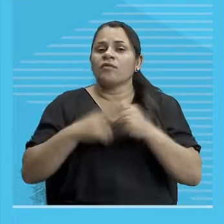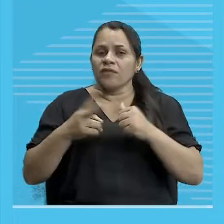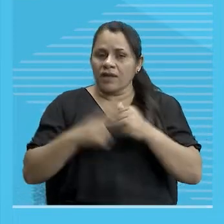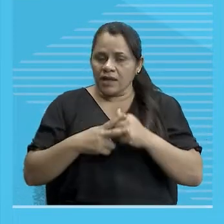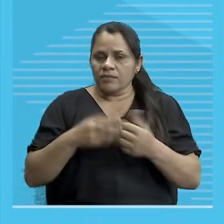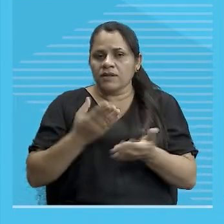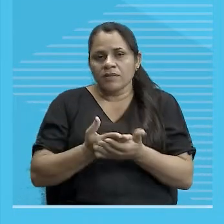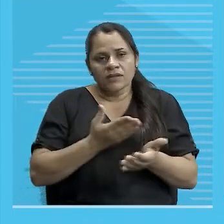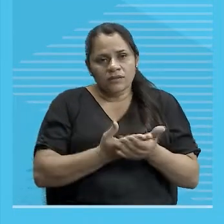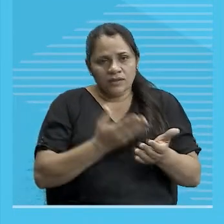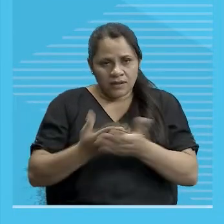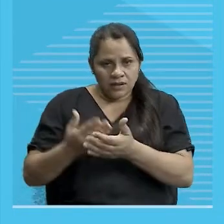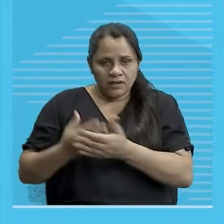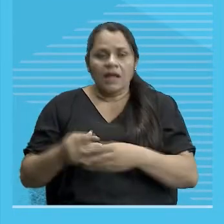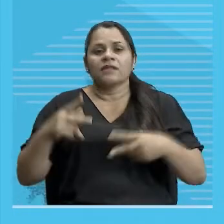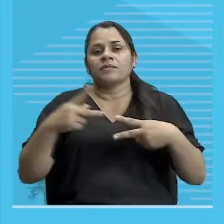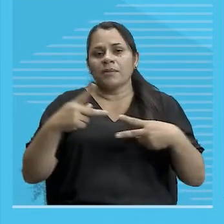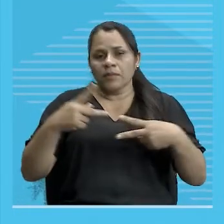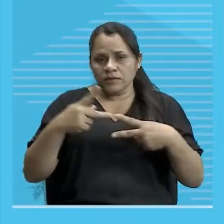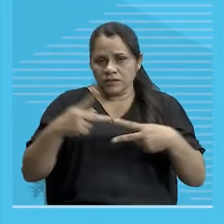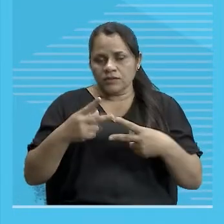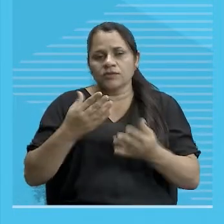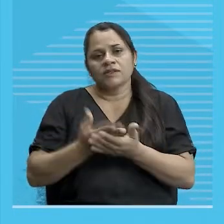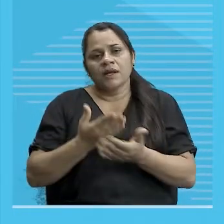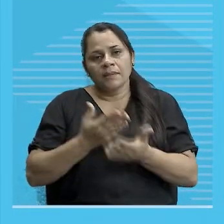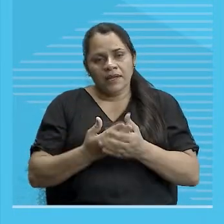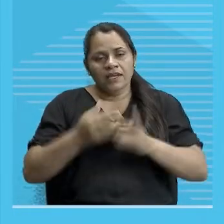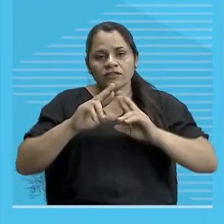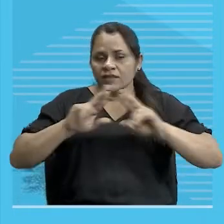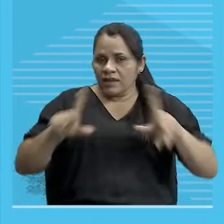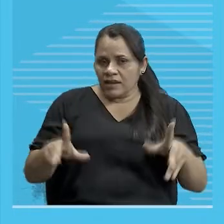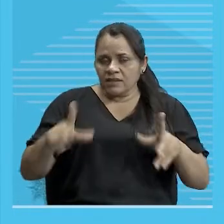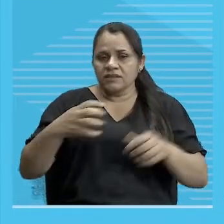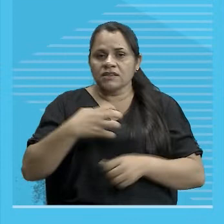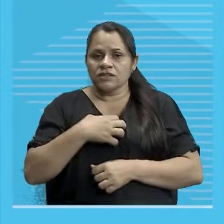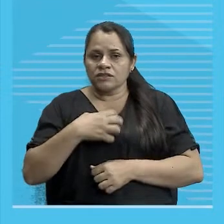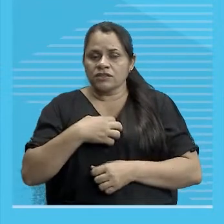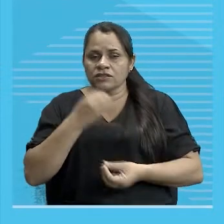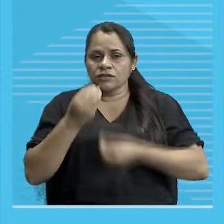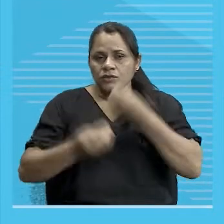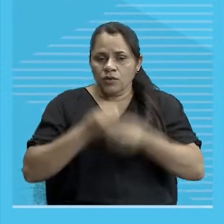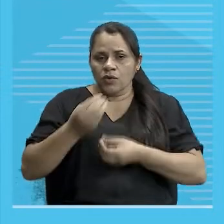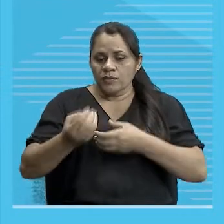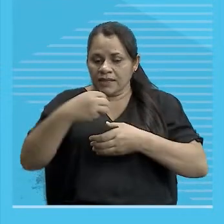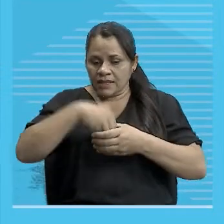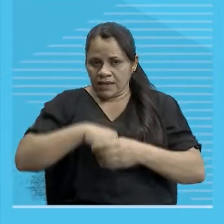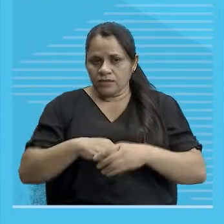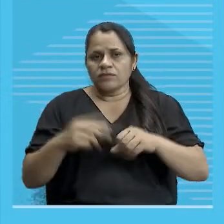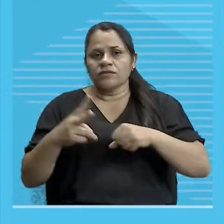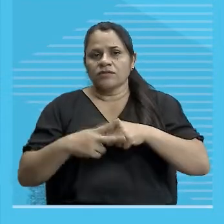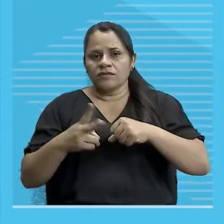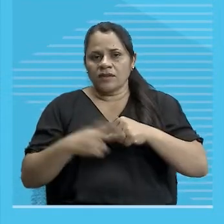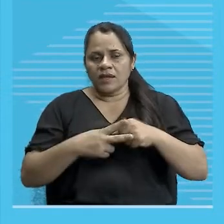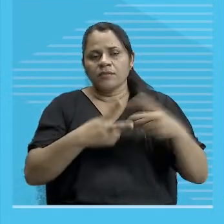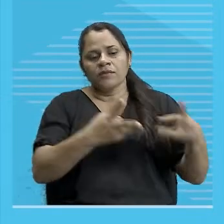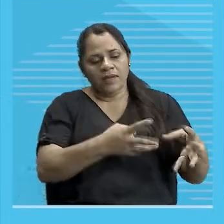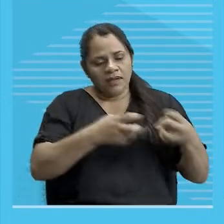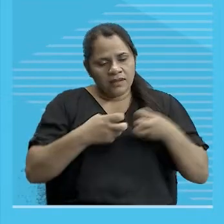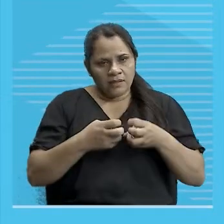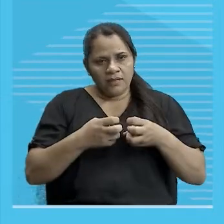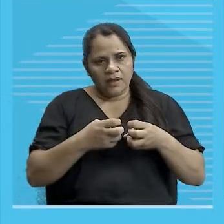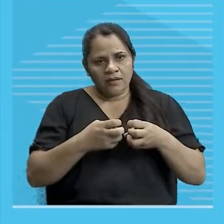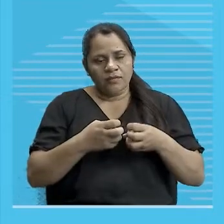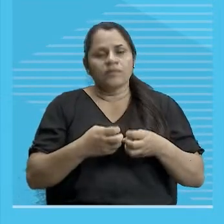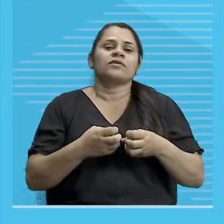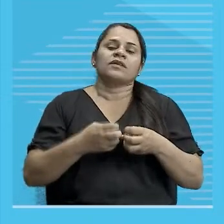preposições, caso estejam relacionadas a verbos, a nomes, e os diferentes sentidos que, dentro dos verbos, a gente percebe com as diferentes regências. Então,